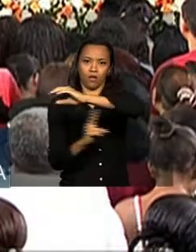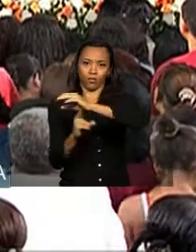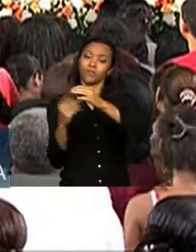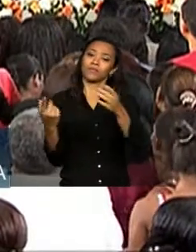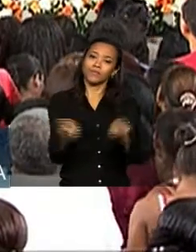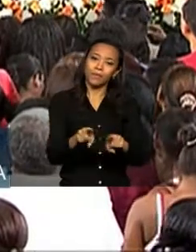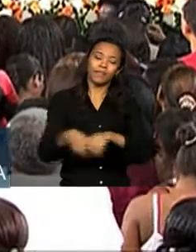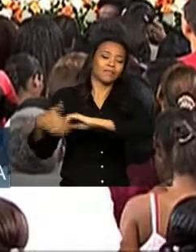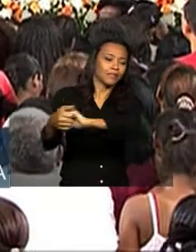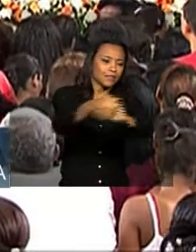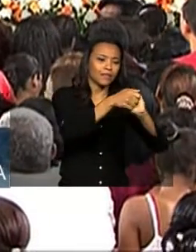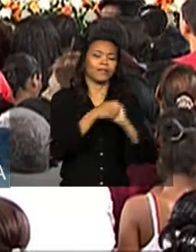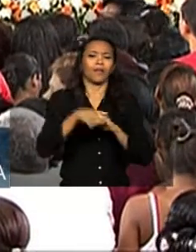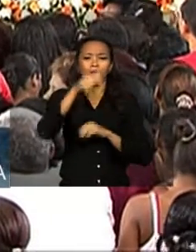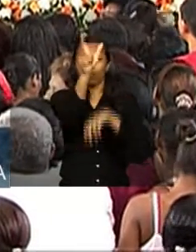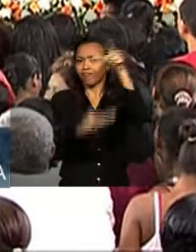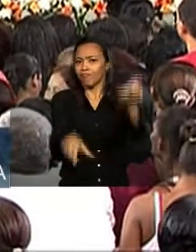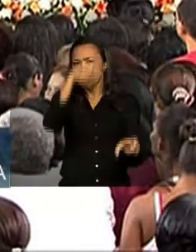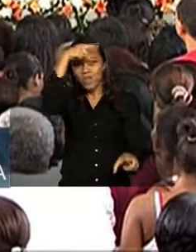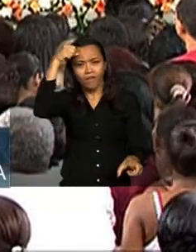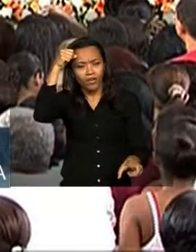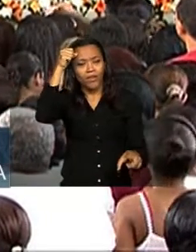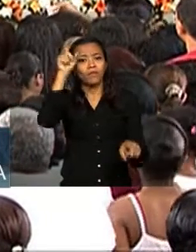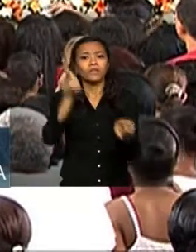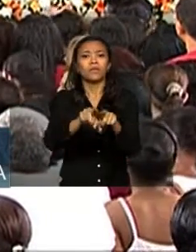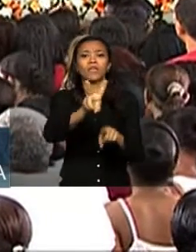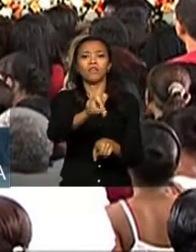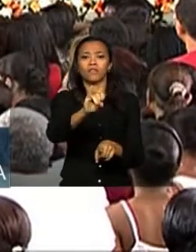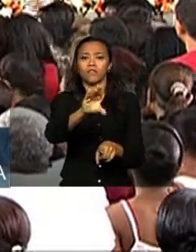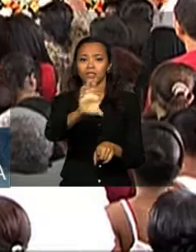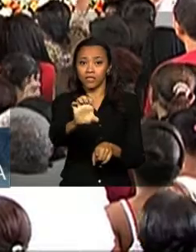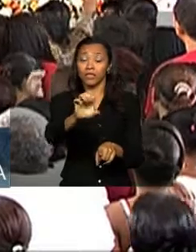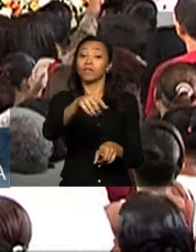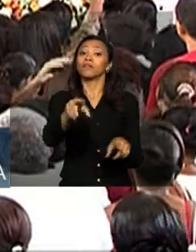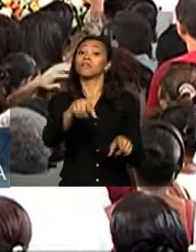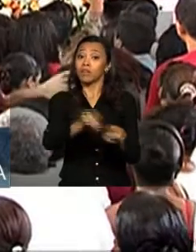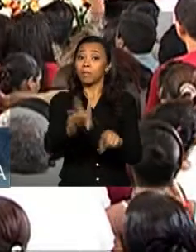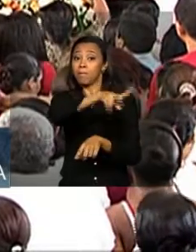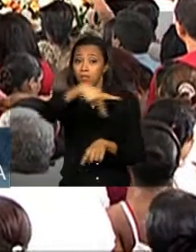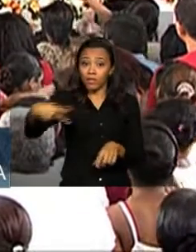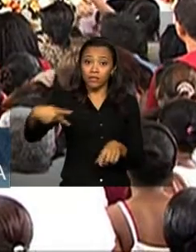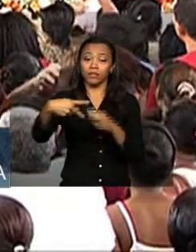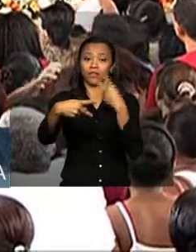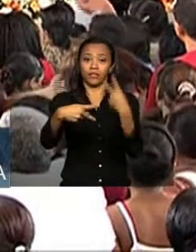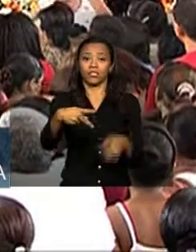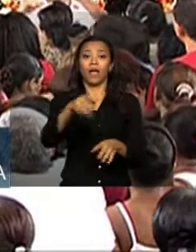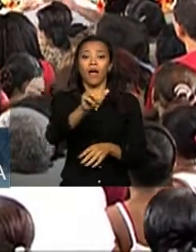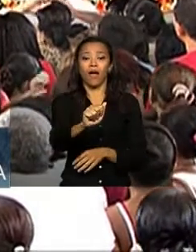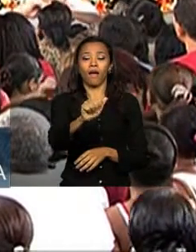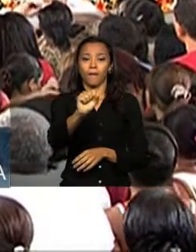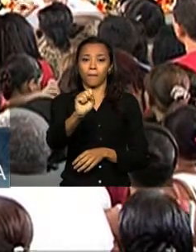prefeitas, vice-prefeito, saudar aqui meu amigo, presidente da Assembleia, Marcelo Nilo, dar um